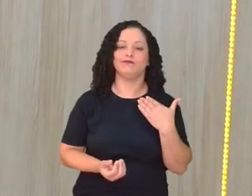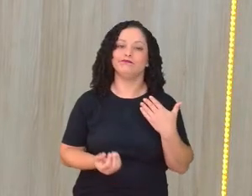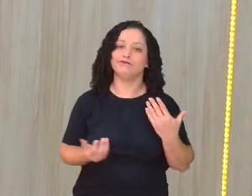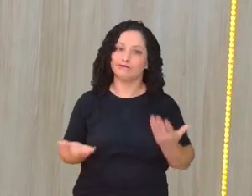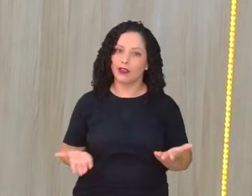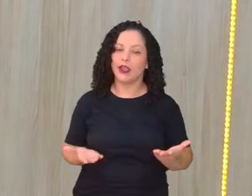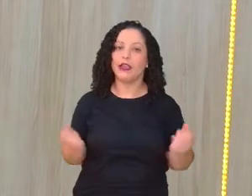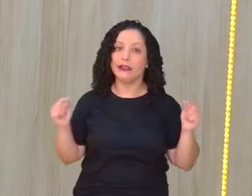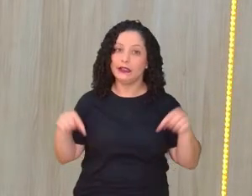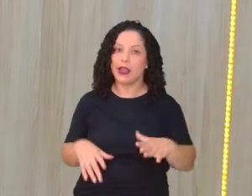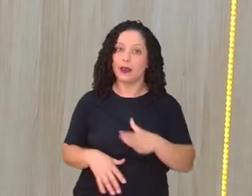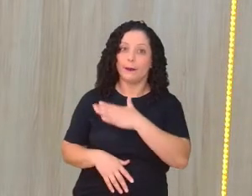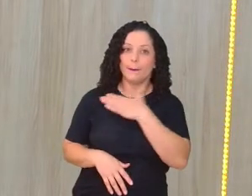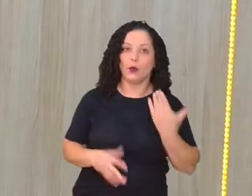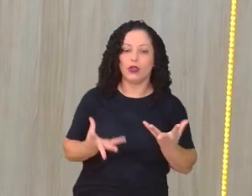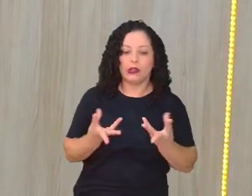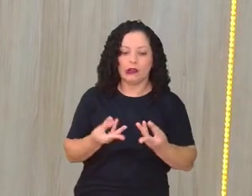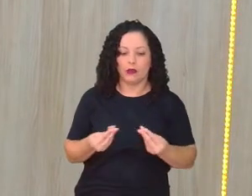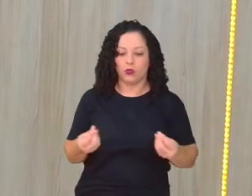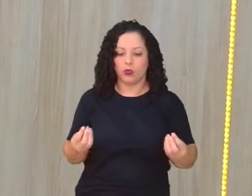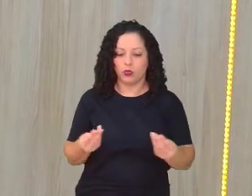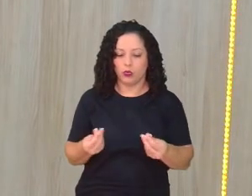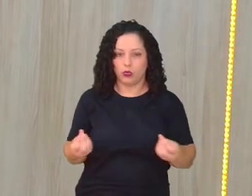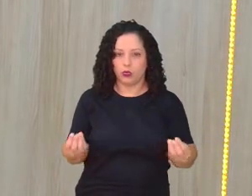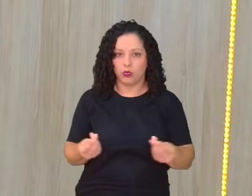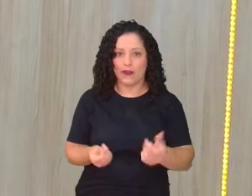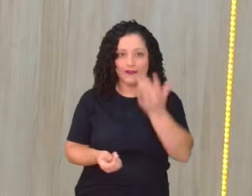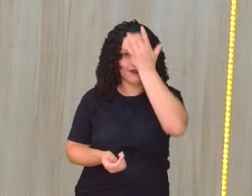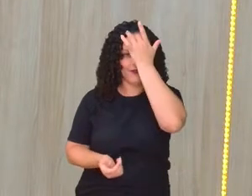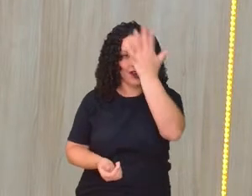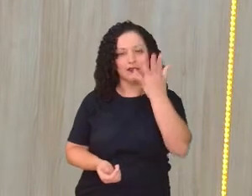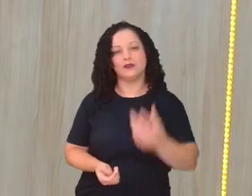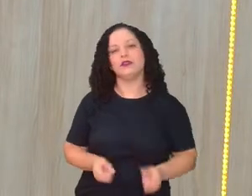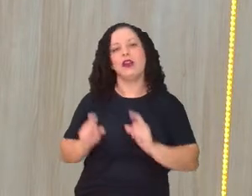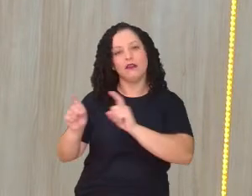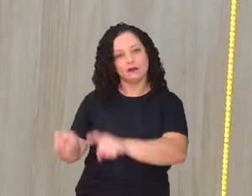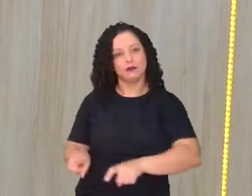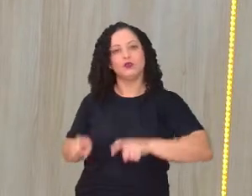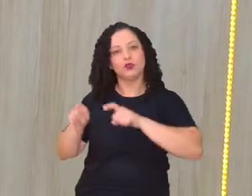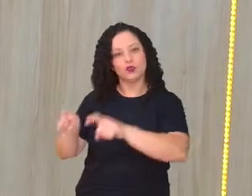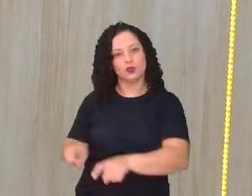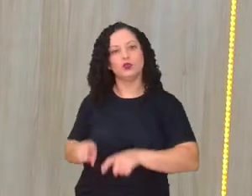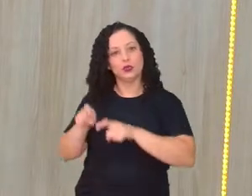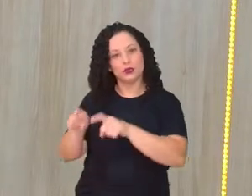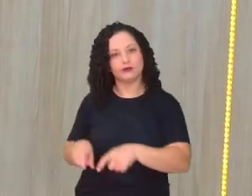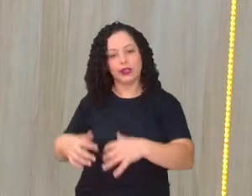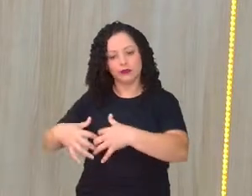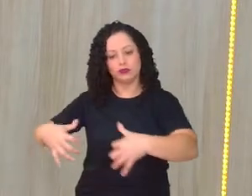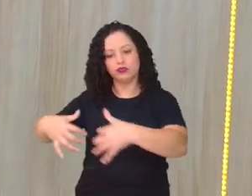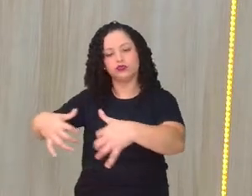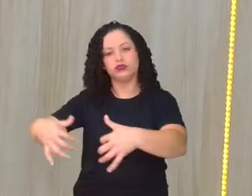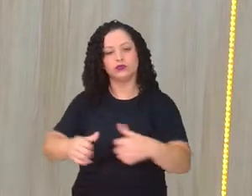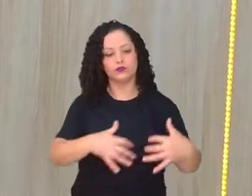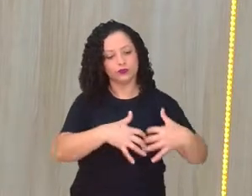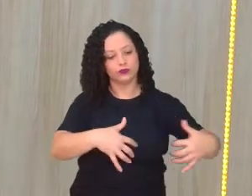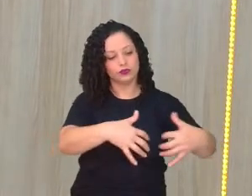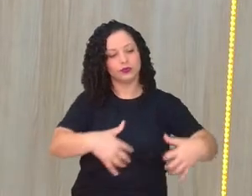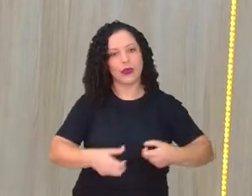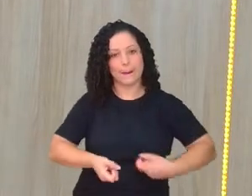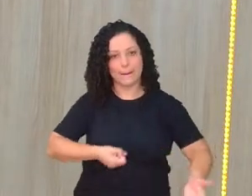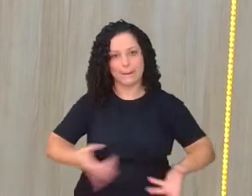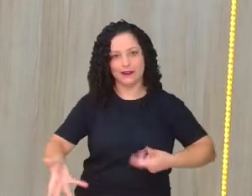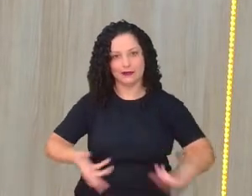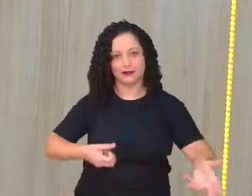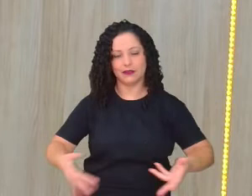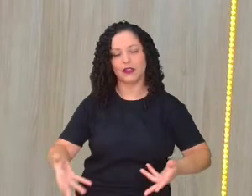fertilizante isso. que vai favorecer, né, a prática da agricultura. Detalhe, diferente do que vai acontecer no Egito,